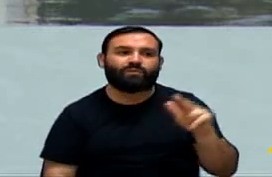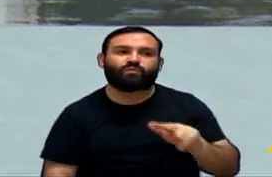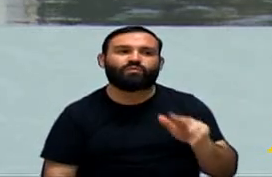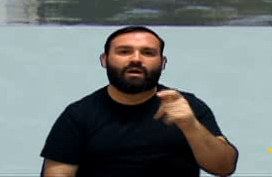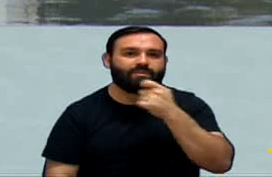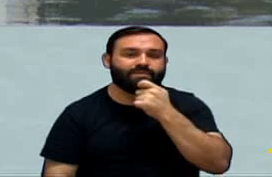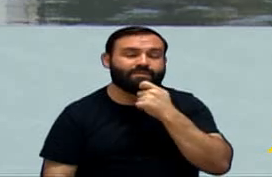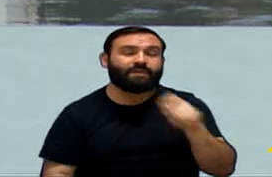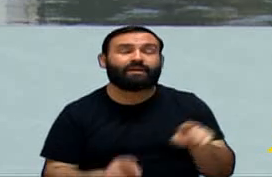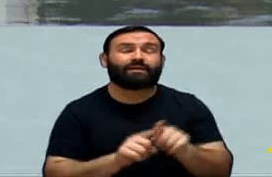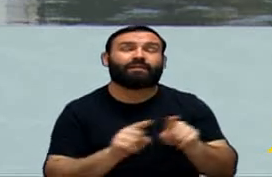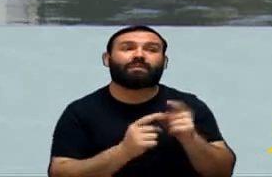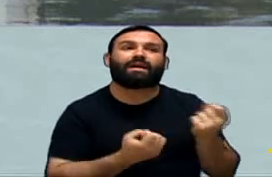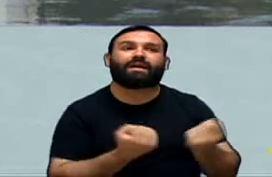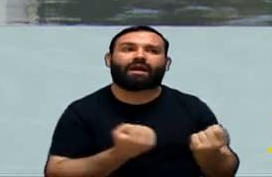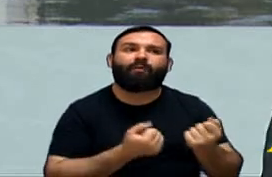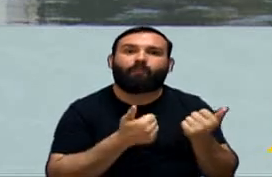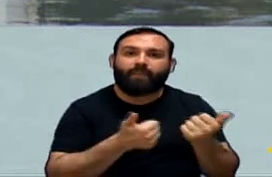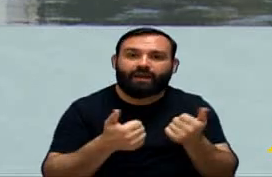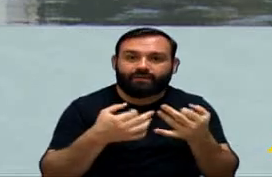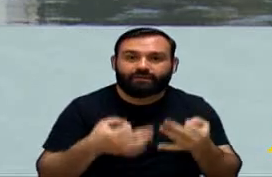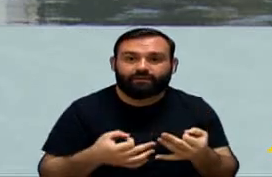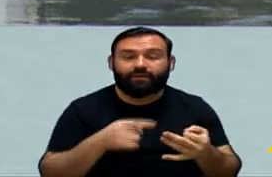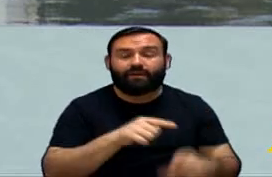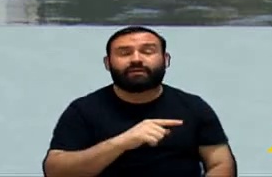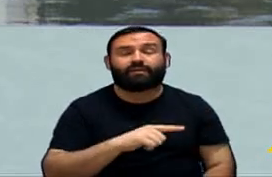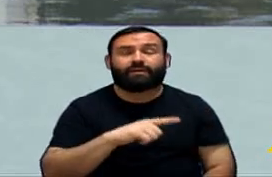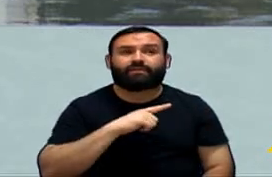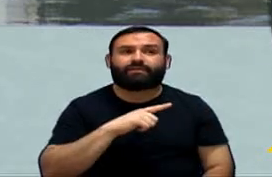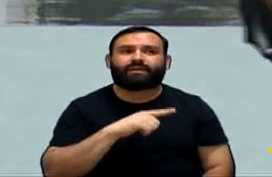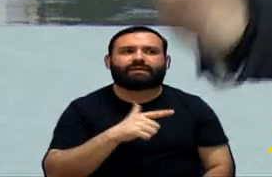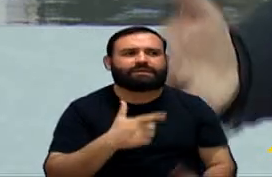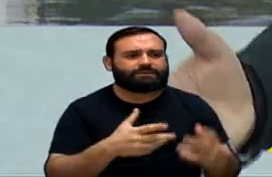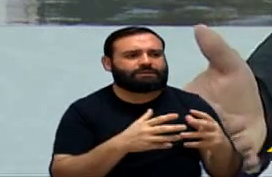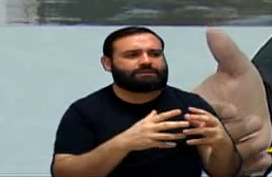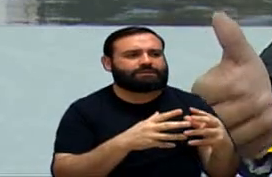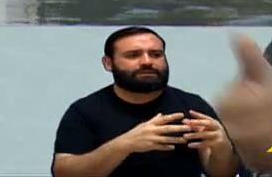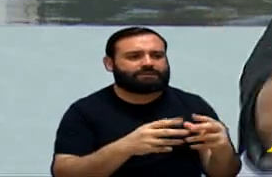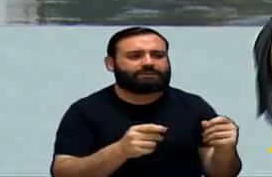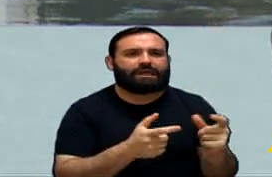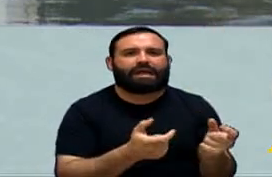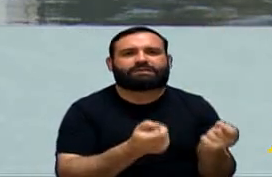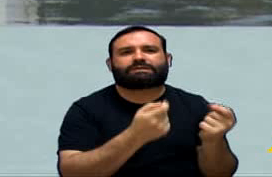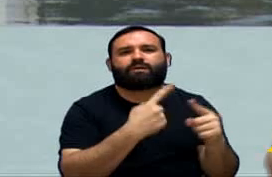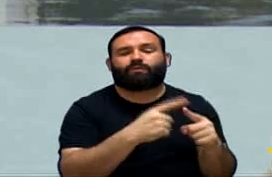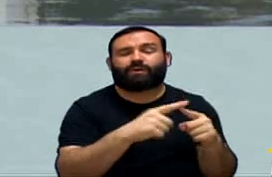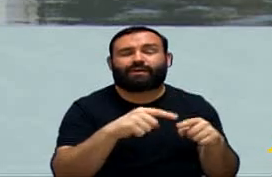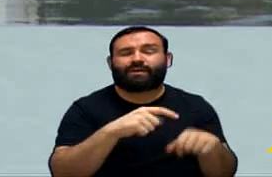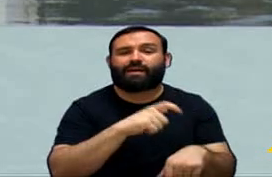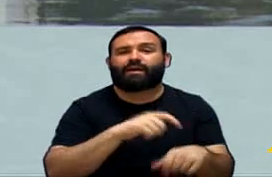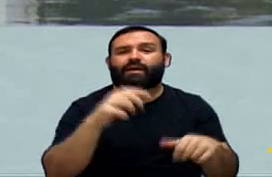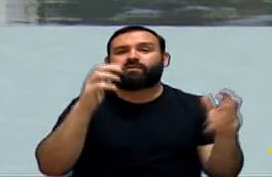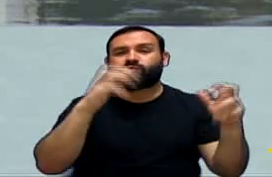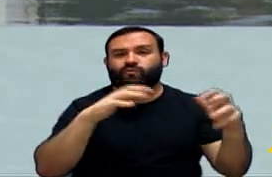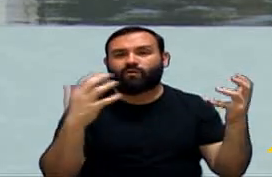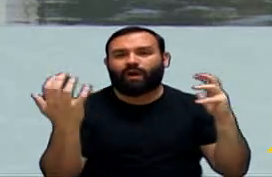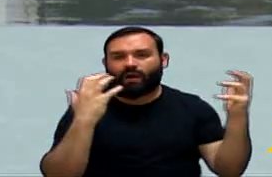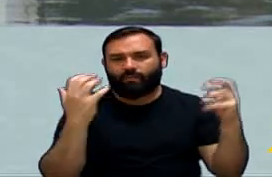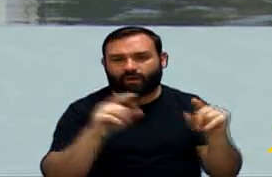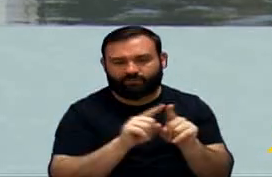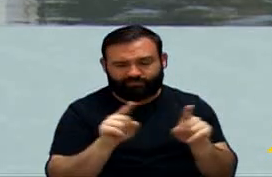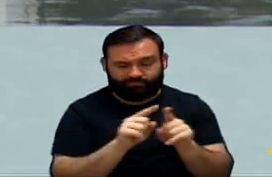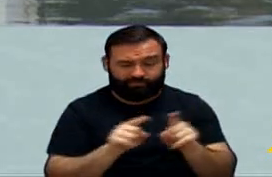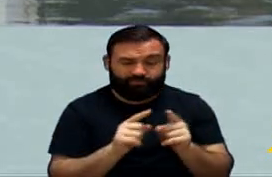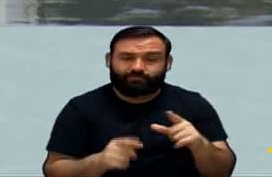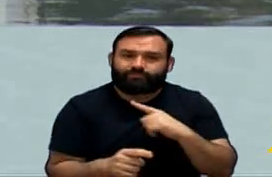utilizados e veículos em bom estado que estão ali se deteriorando eh por conta do tempo recebemos informação também de